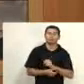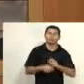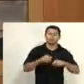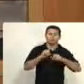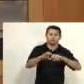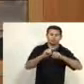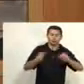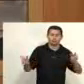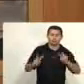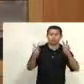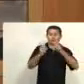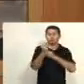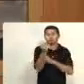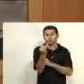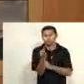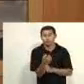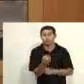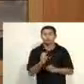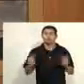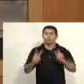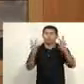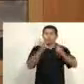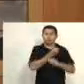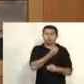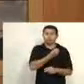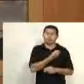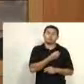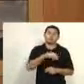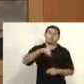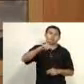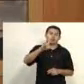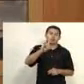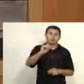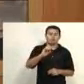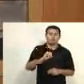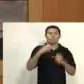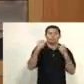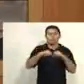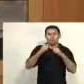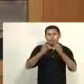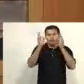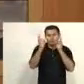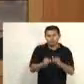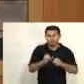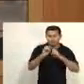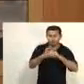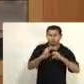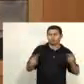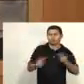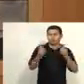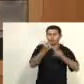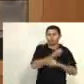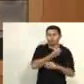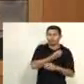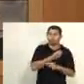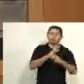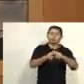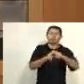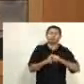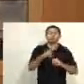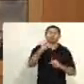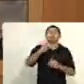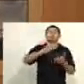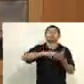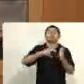trabalhar com valores quantitativos, valores numéricos, né? As formas de média de desvio padrão, eu preciso justamente trabalhar com valores numéricos. Então, quem